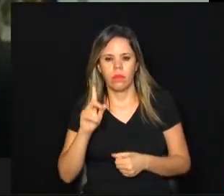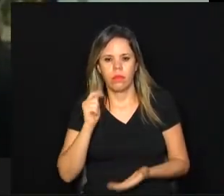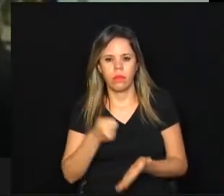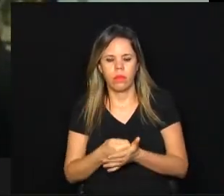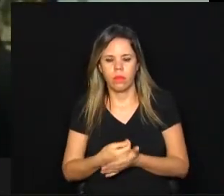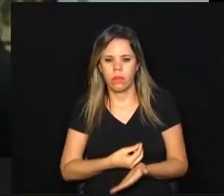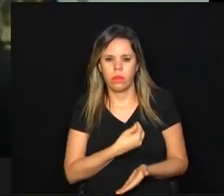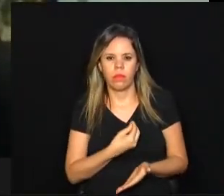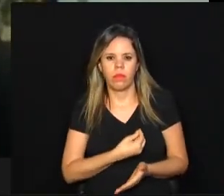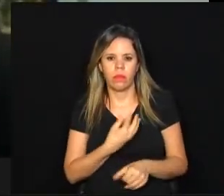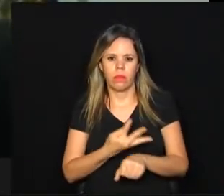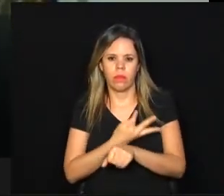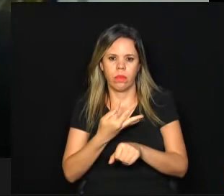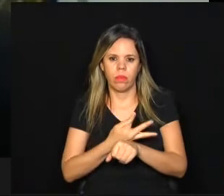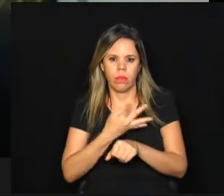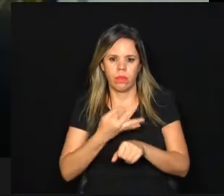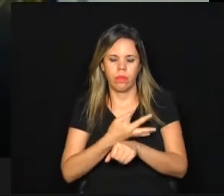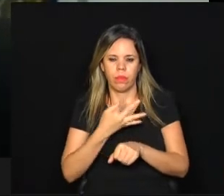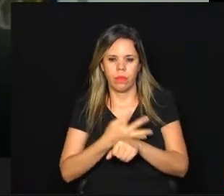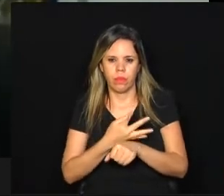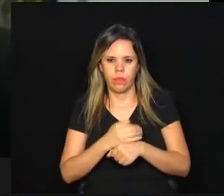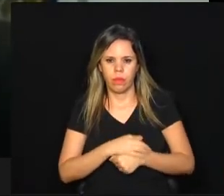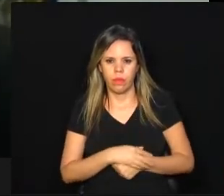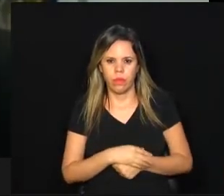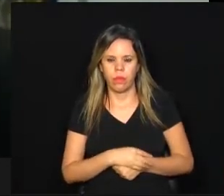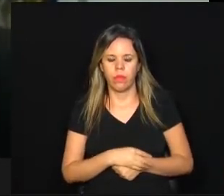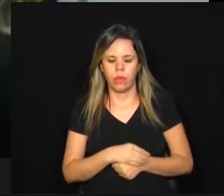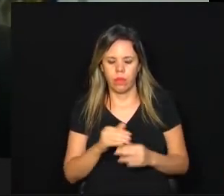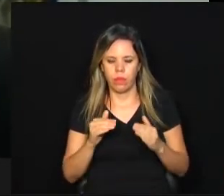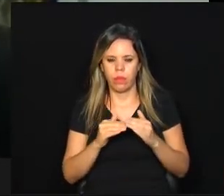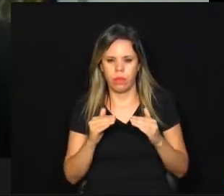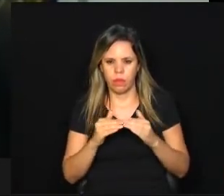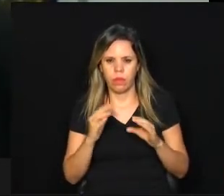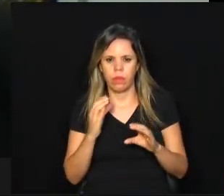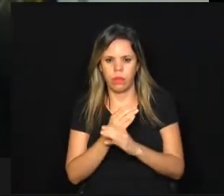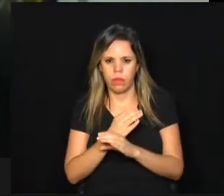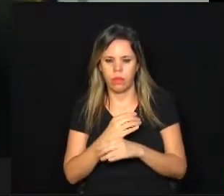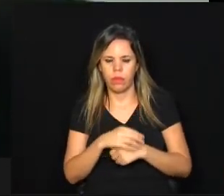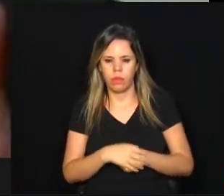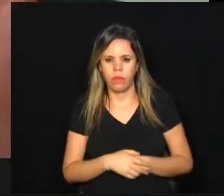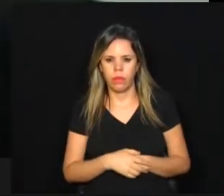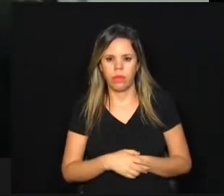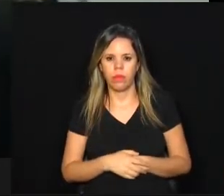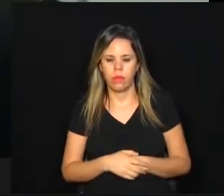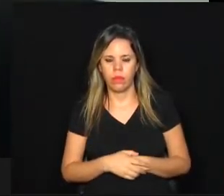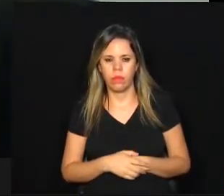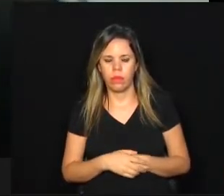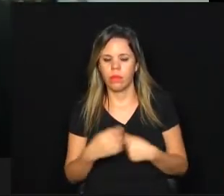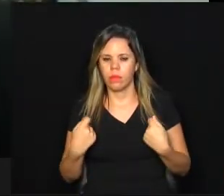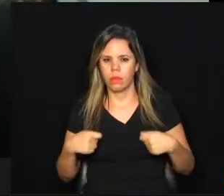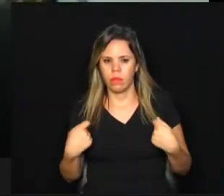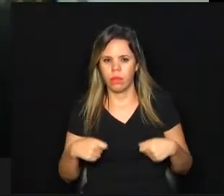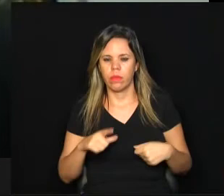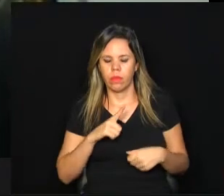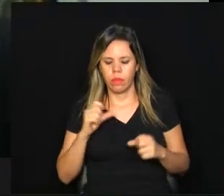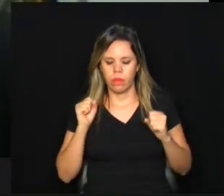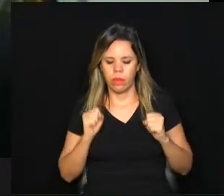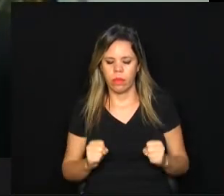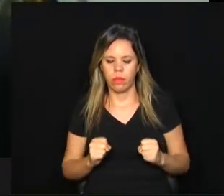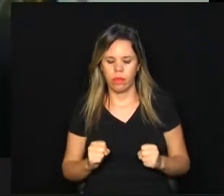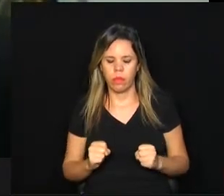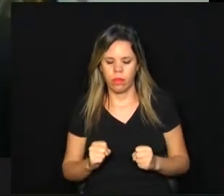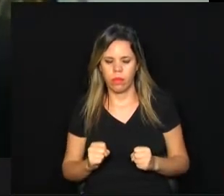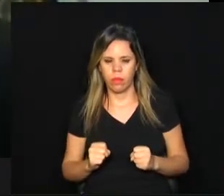nossa sobrevivência. Então, eu concordo plenamente. Precisamos ter o poder, mas para termos